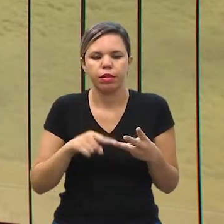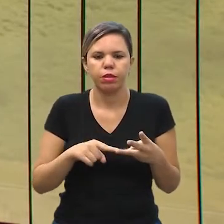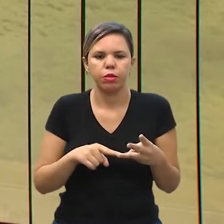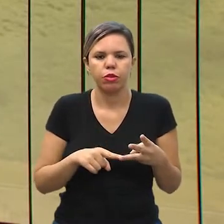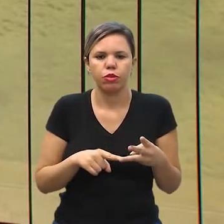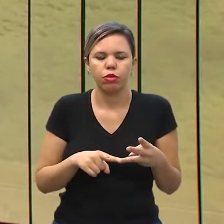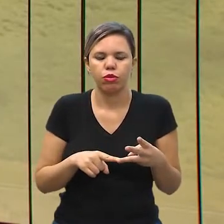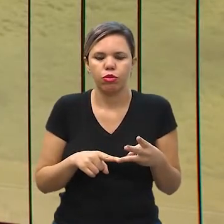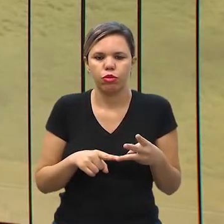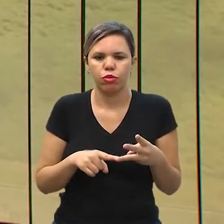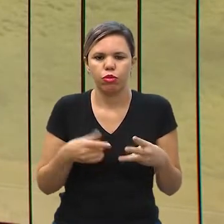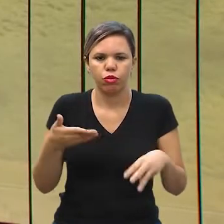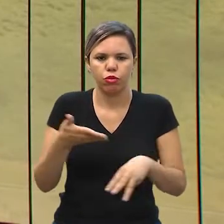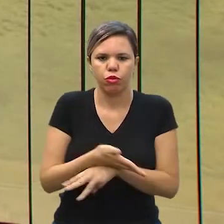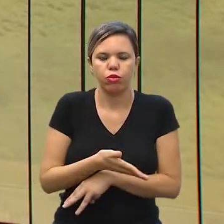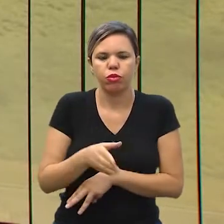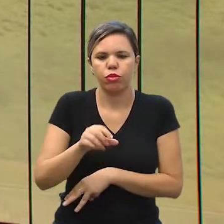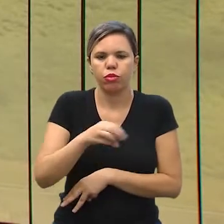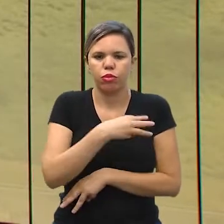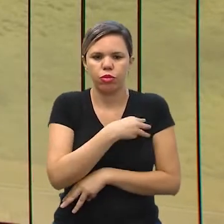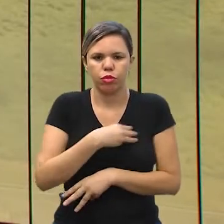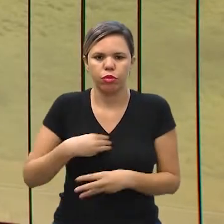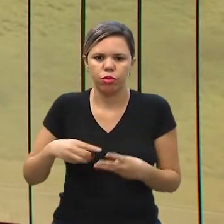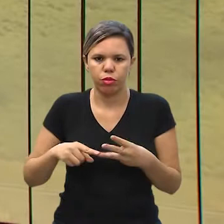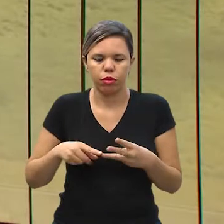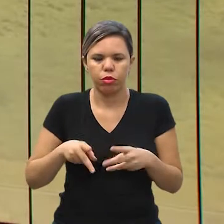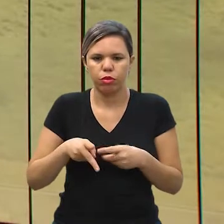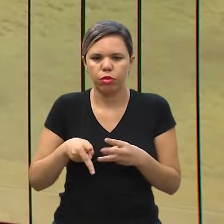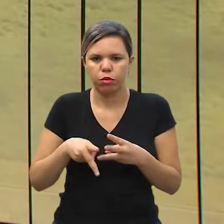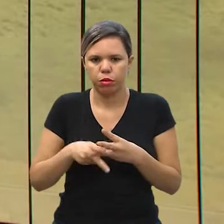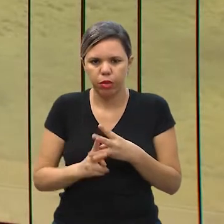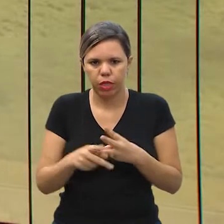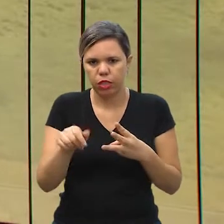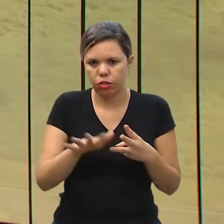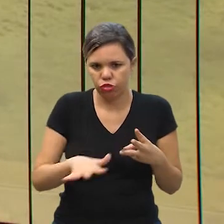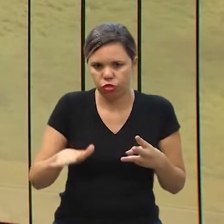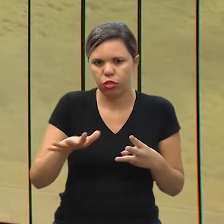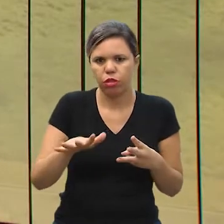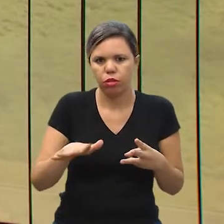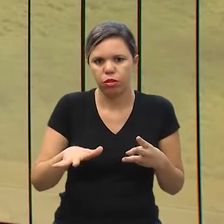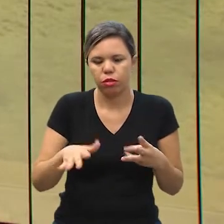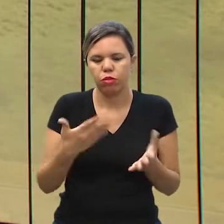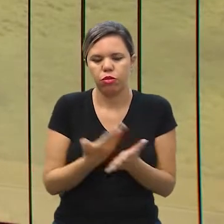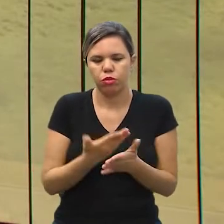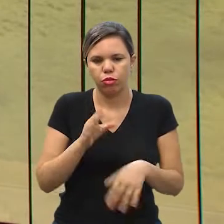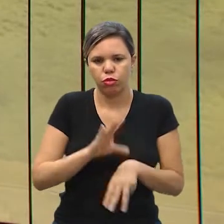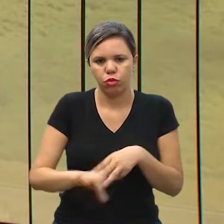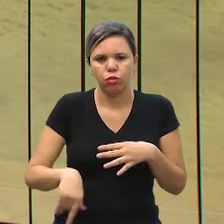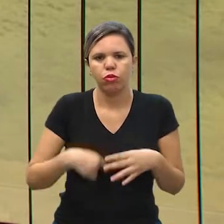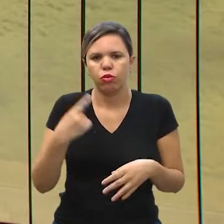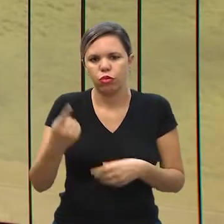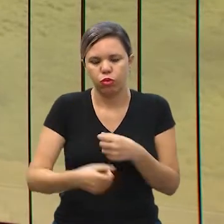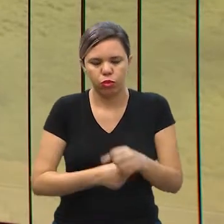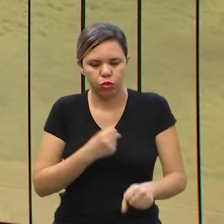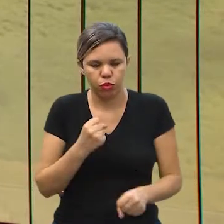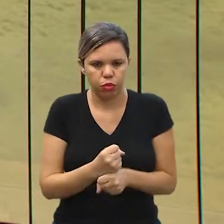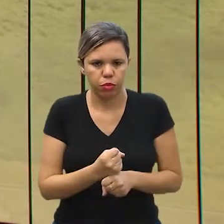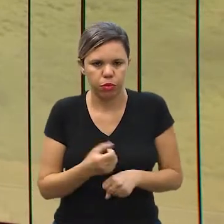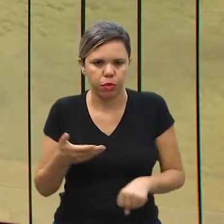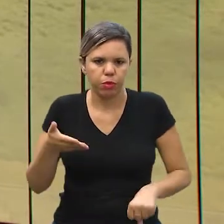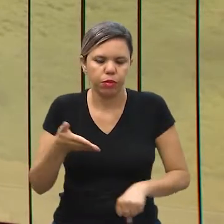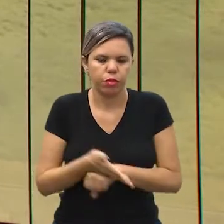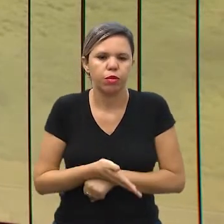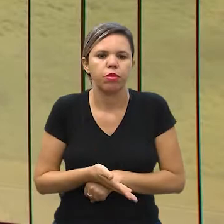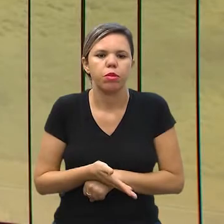depois Daí eu entrei no SENAI fui fazer mecânica geral já no ano seguinte eu eu